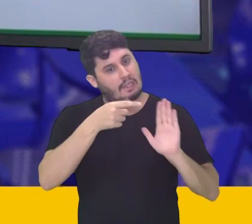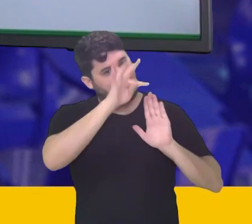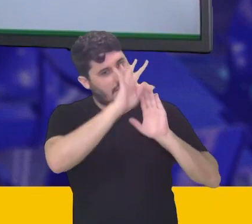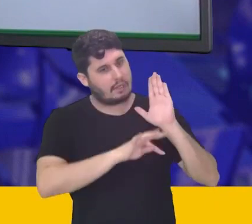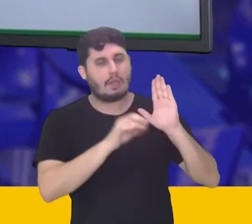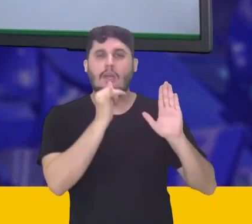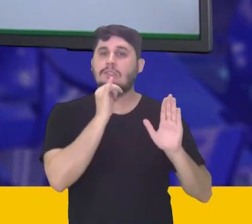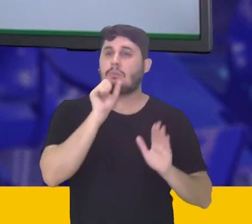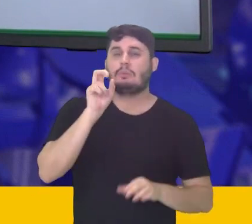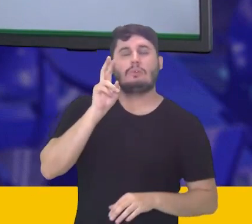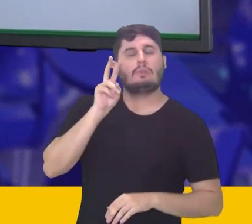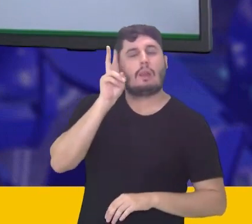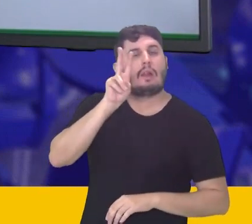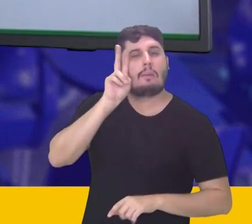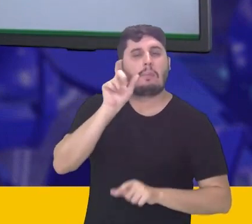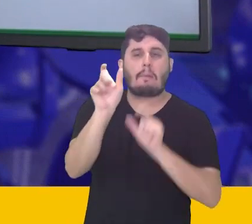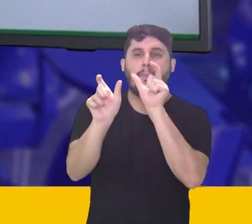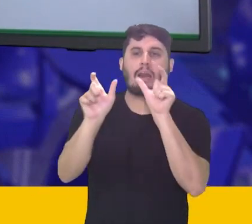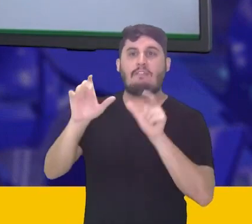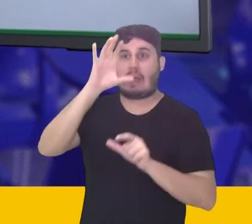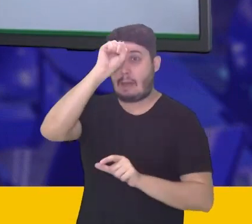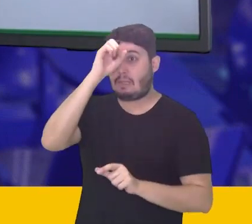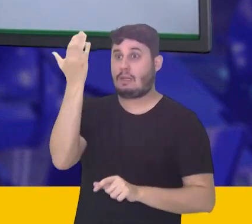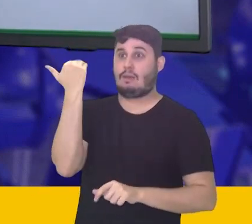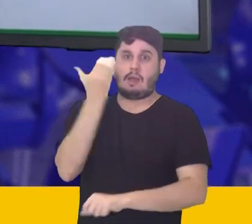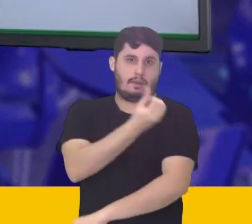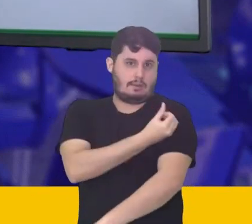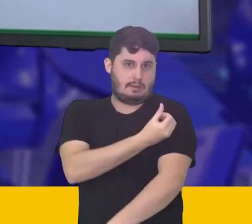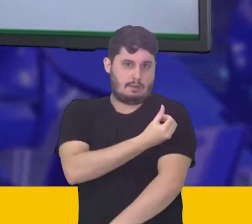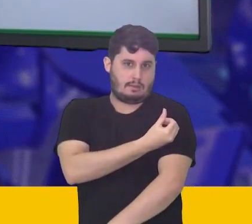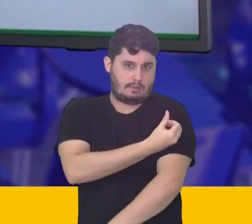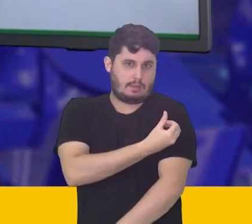lá no 6º ano, ou até muito antes, né, sobre